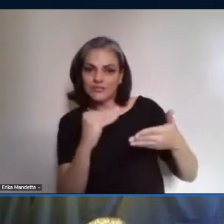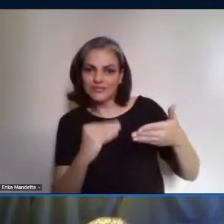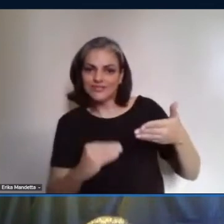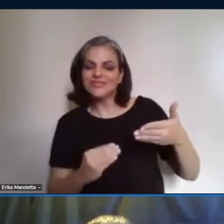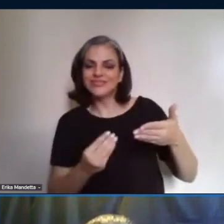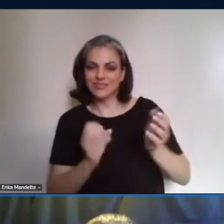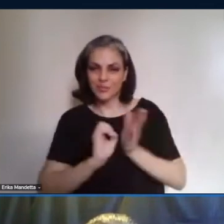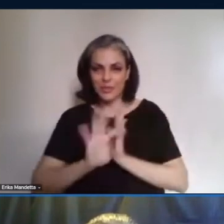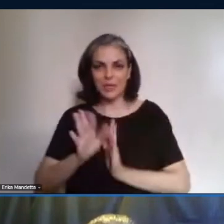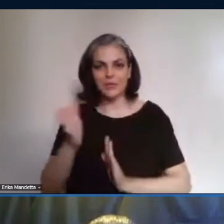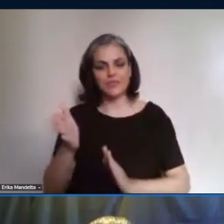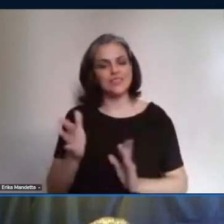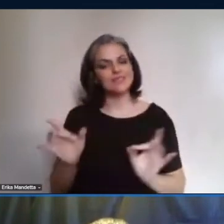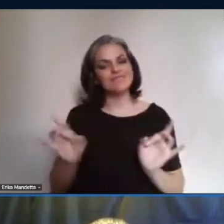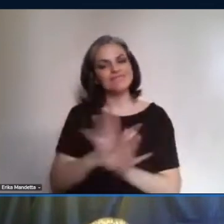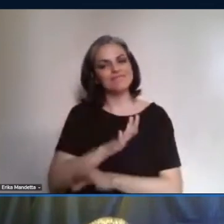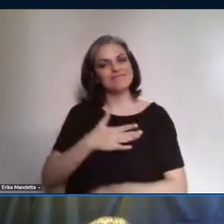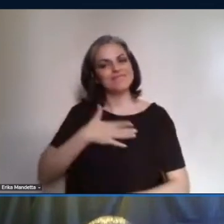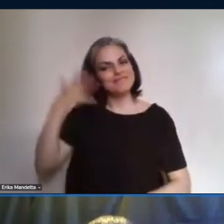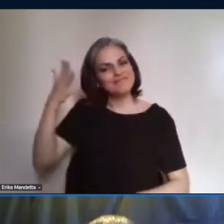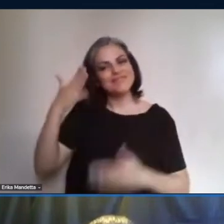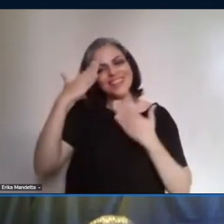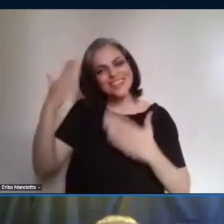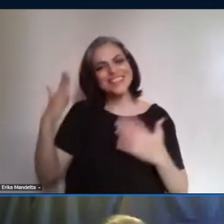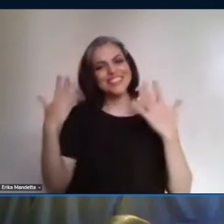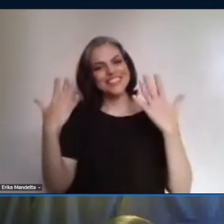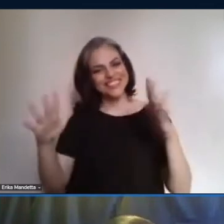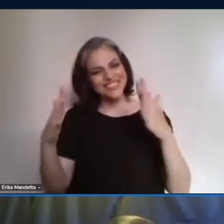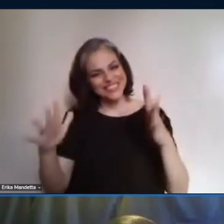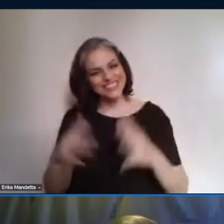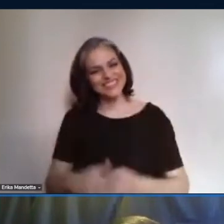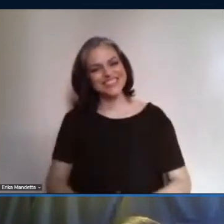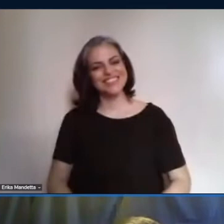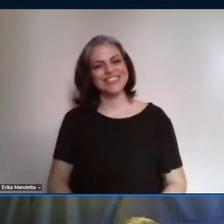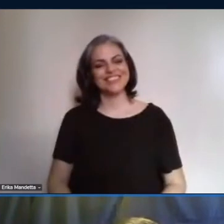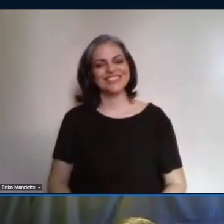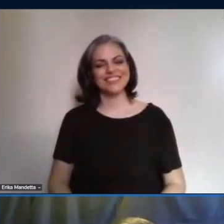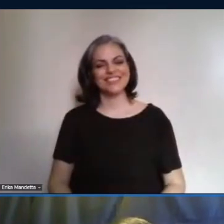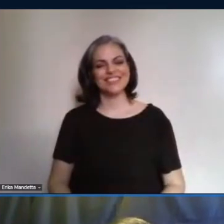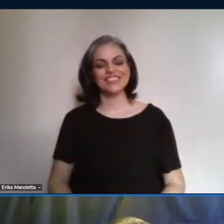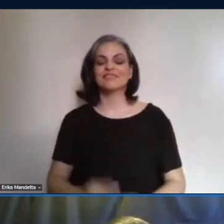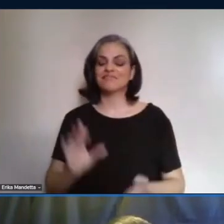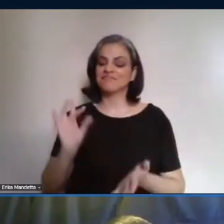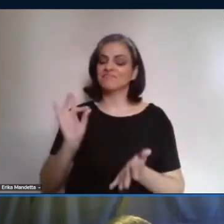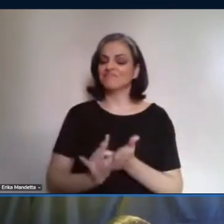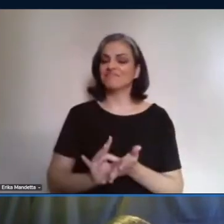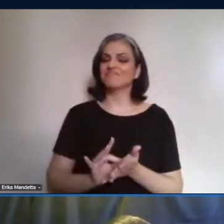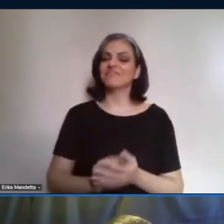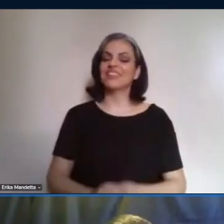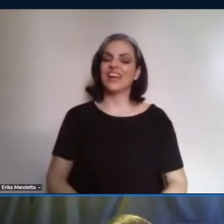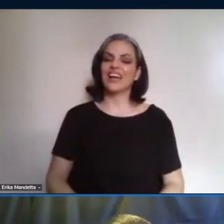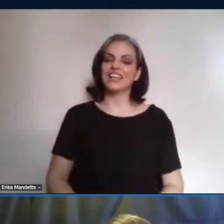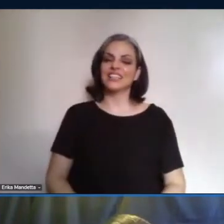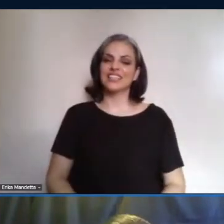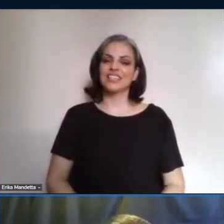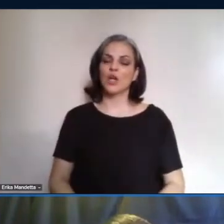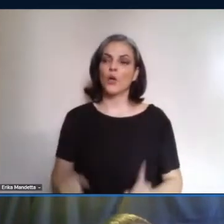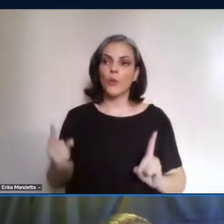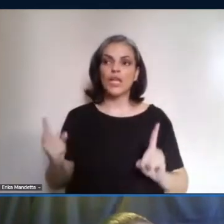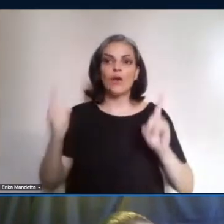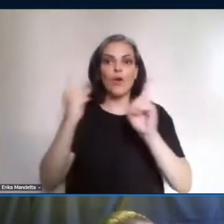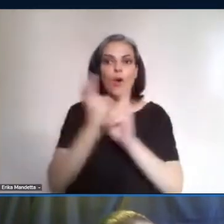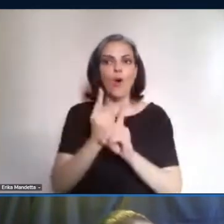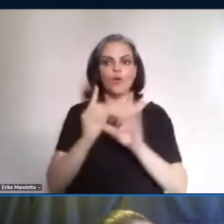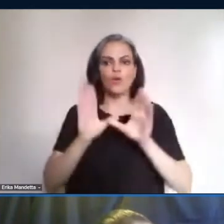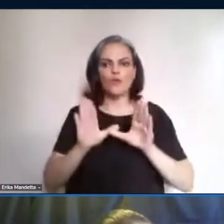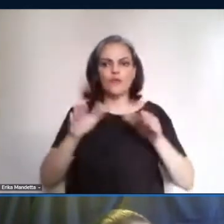falar e agradecer e parabenizar. Realmente, acho que o encontro ou o fórum dos intérpretes de língua